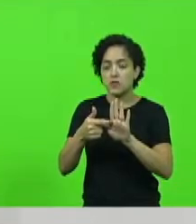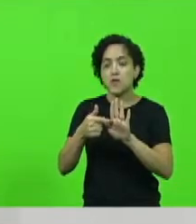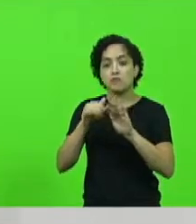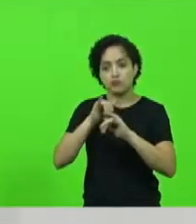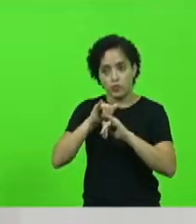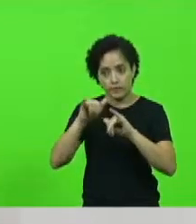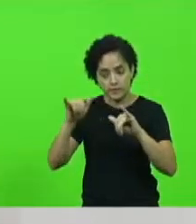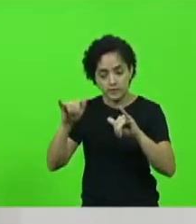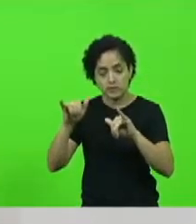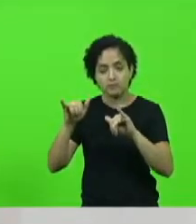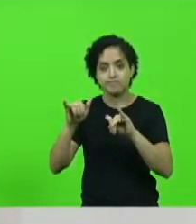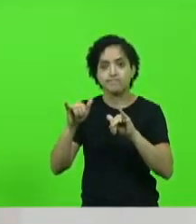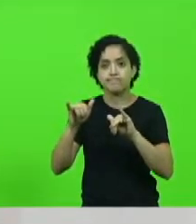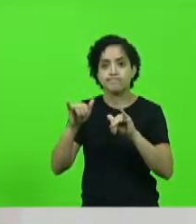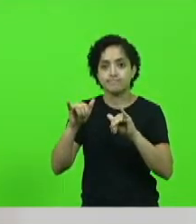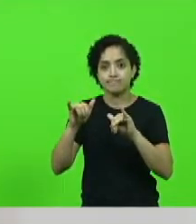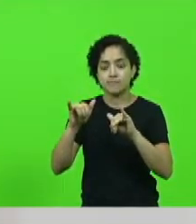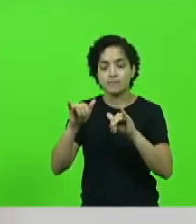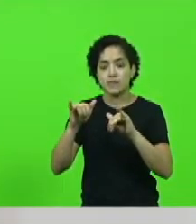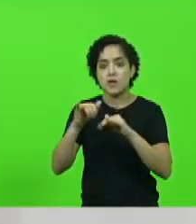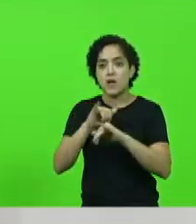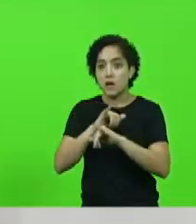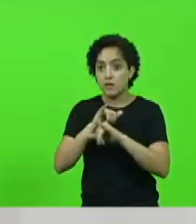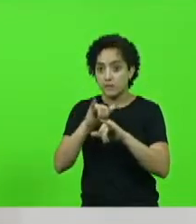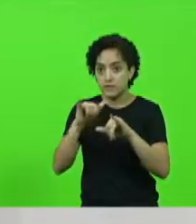mesmo. Avisando bem.